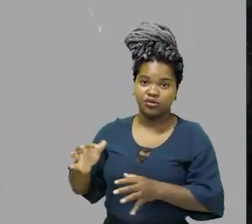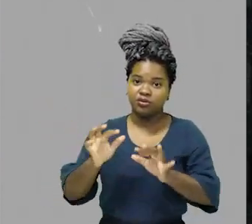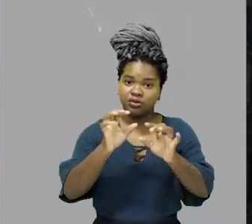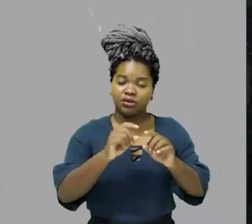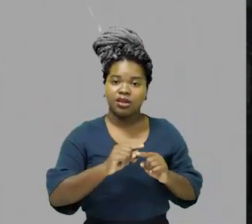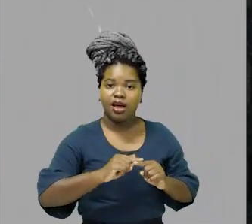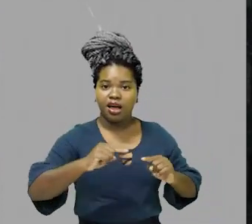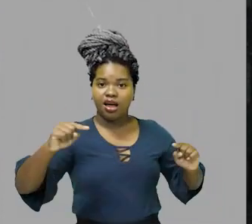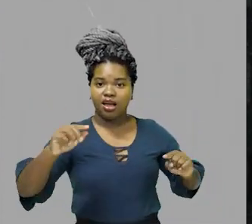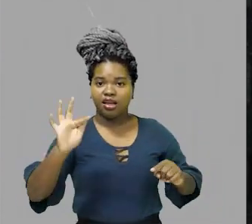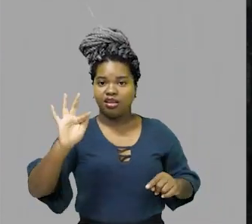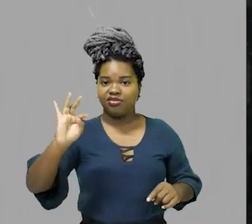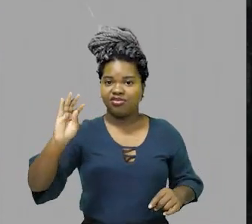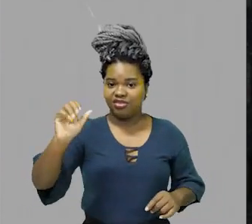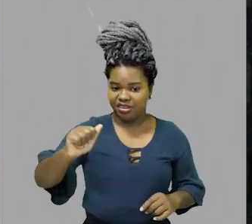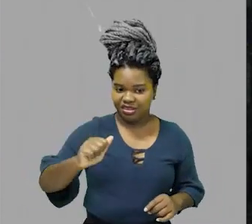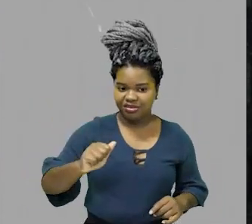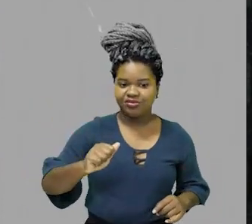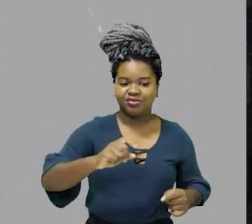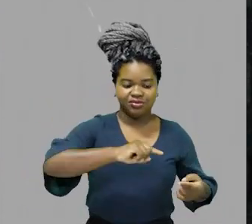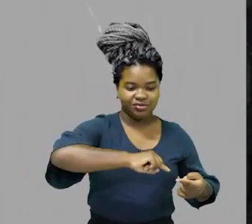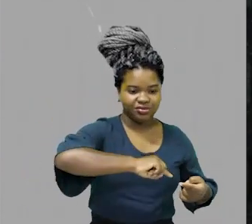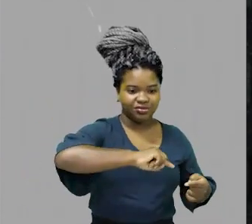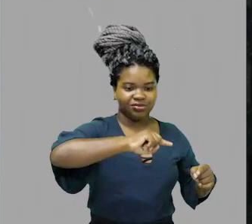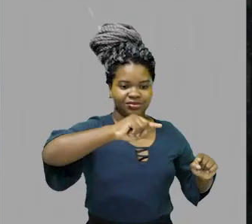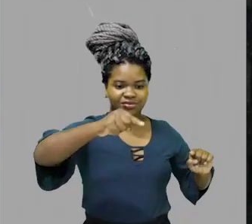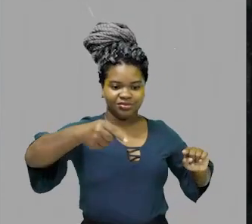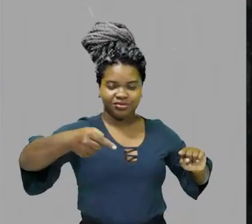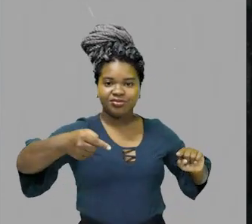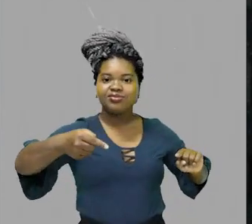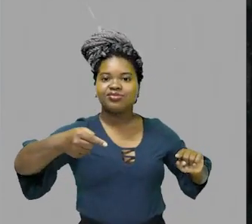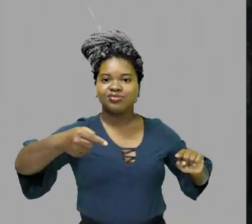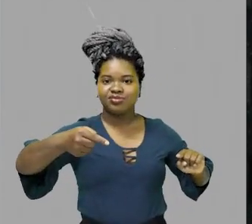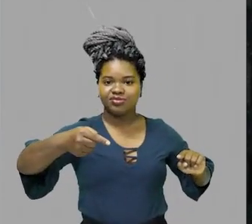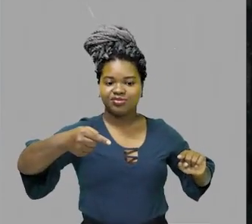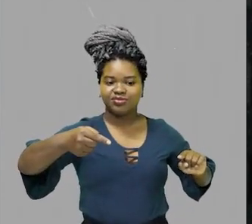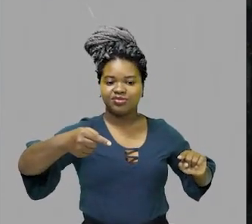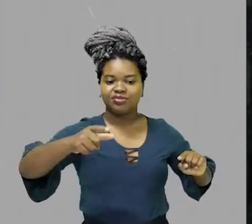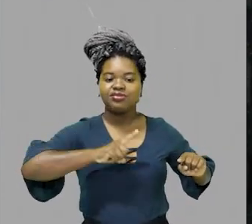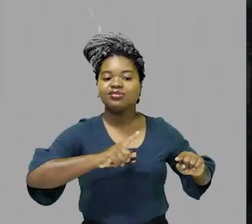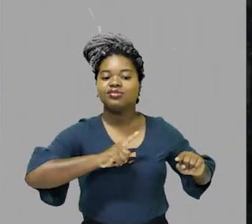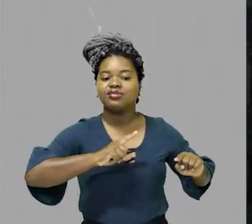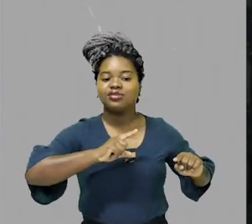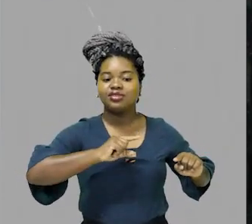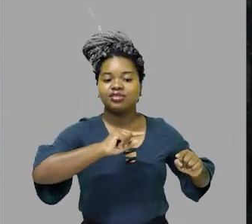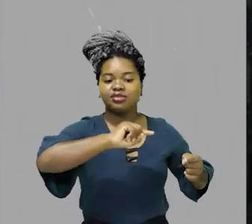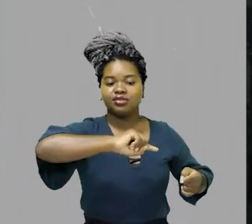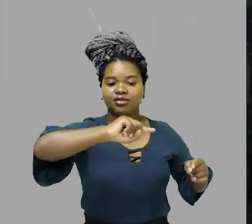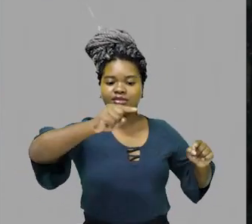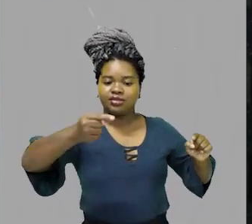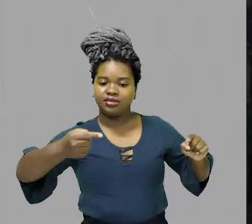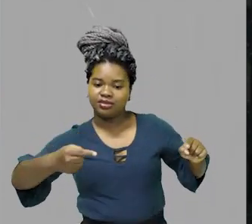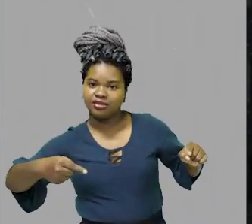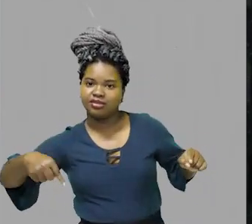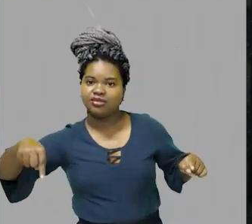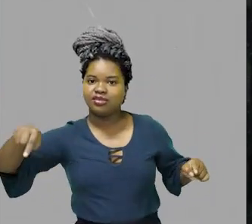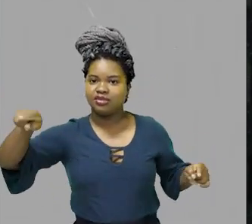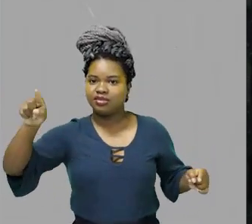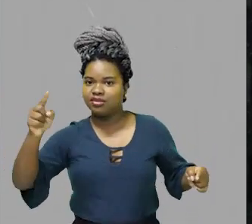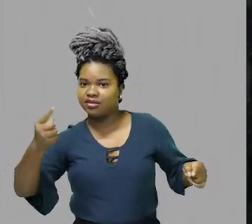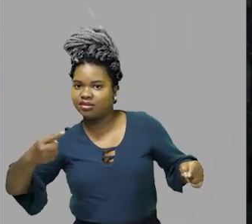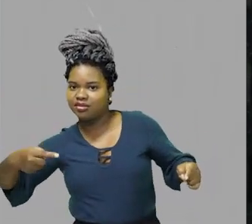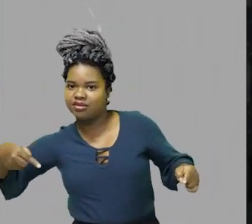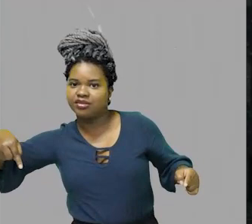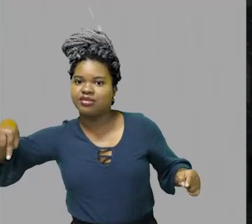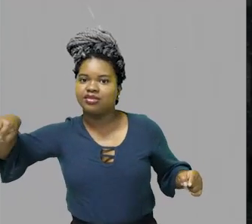ok? Essa fita de DNA contém, aqui ó, esse trecho aqui, que está pintado em verde,